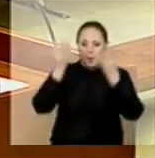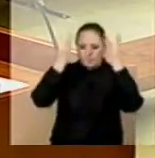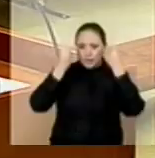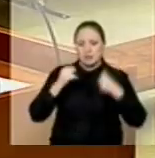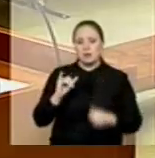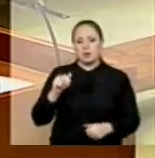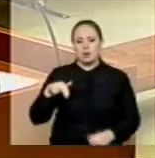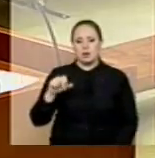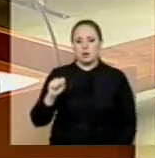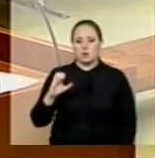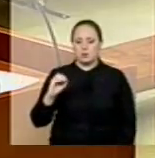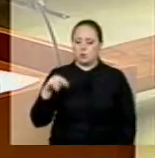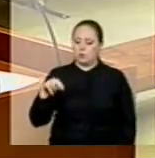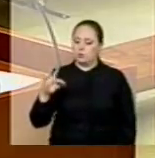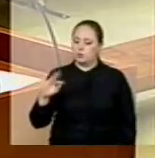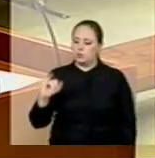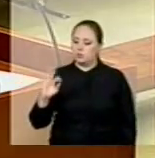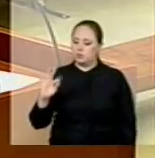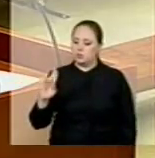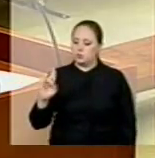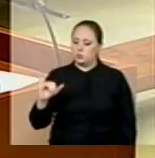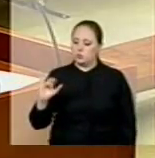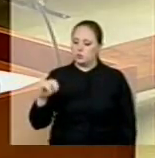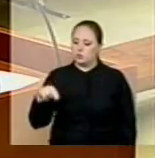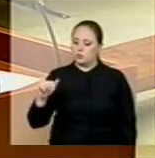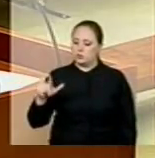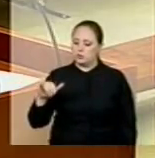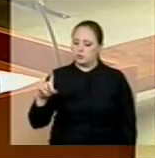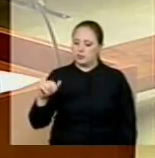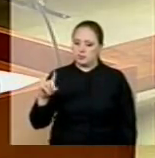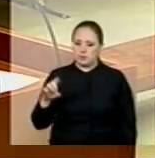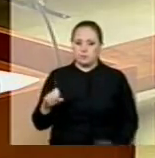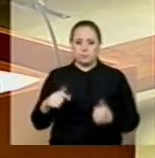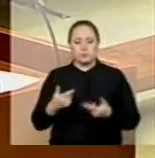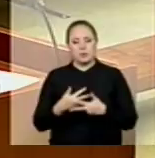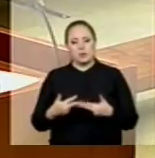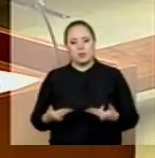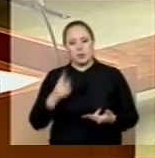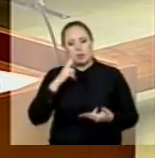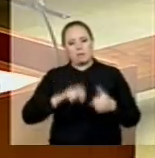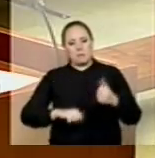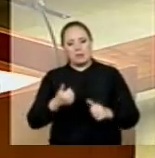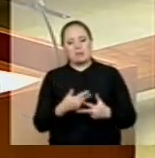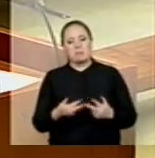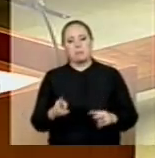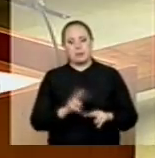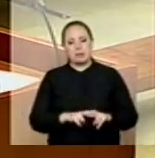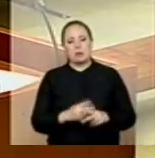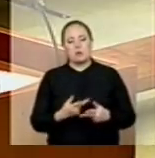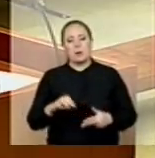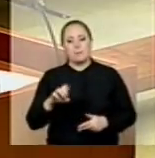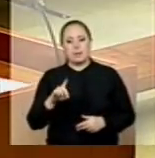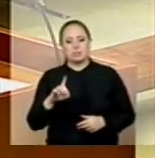E essas resoluções que analisaram os decretos de prisão e as medidas cautelares impostas aos deputados